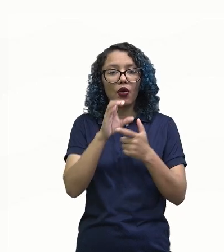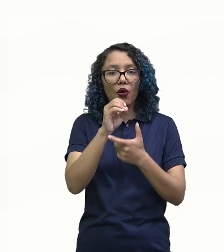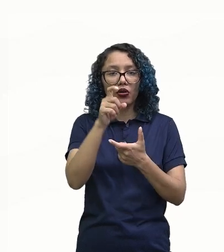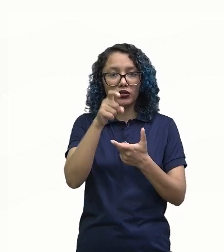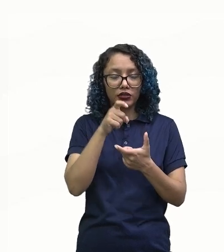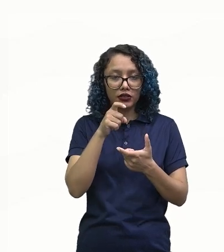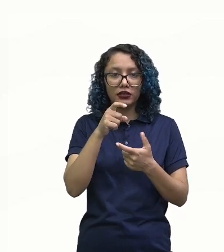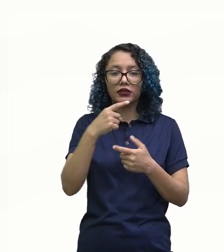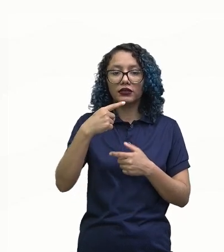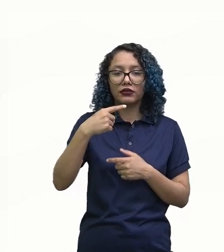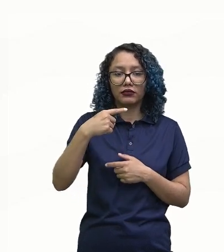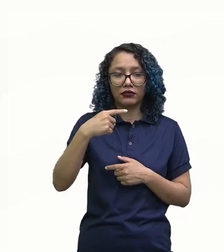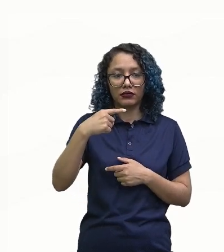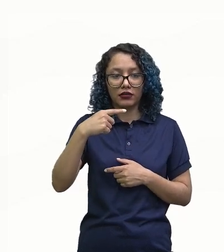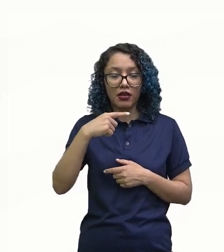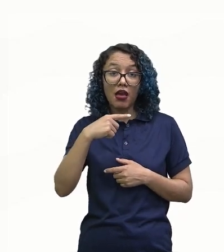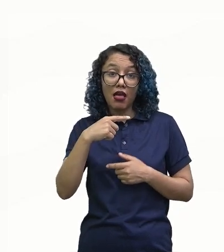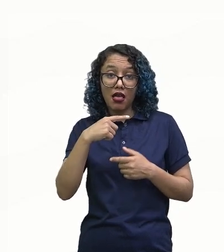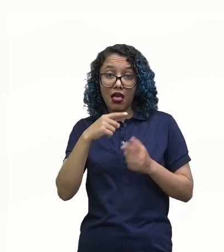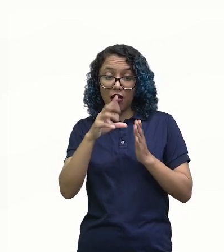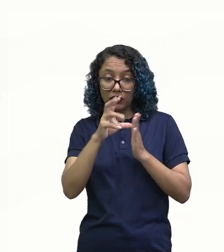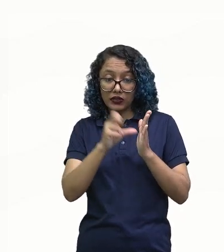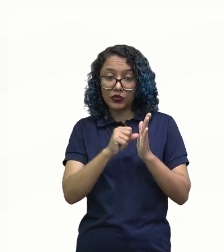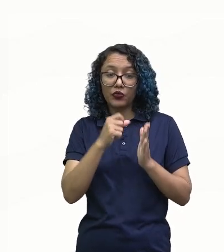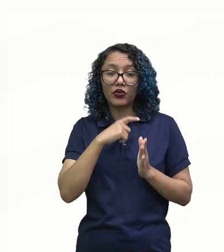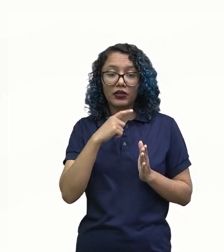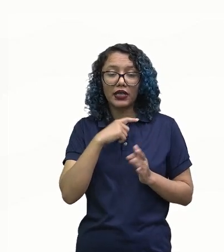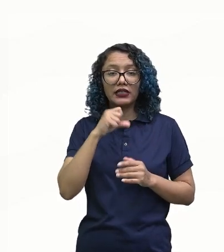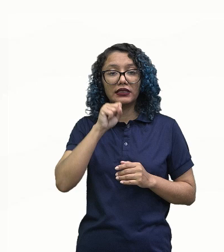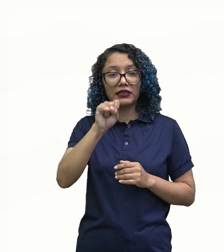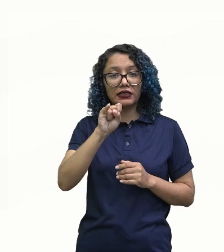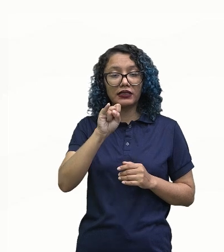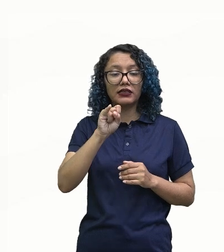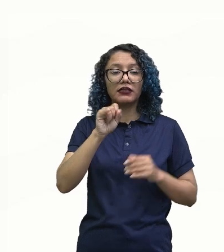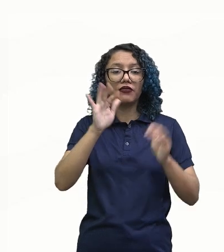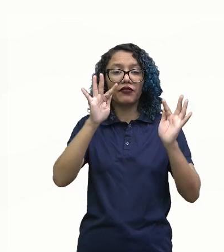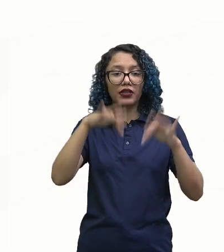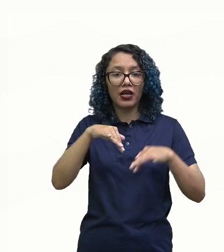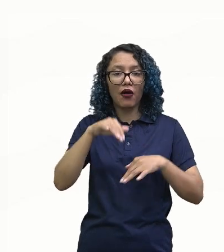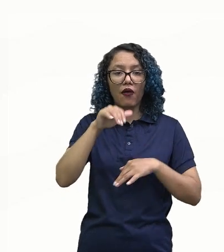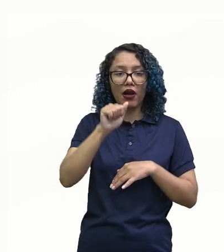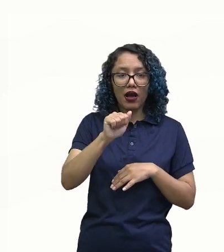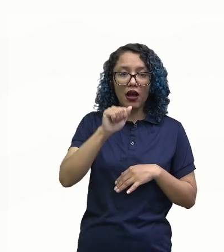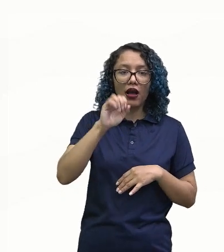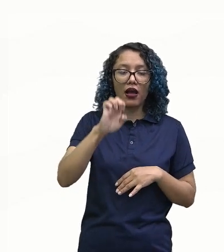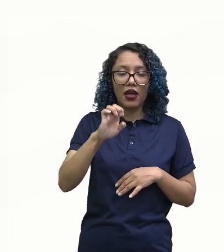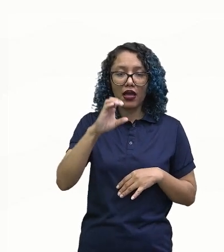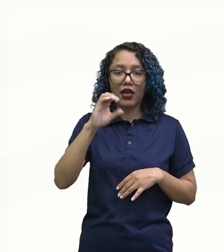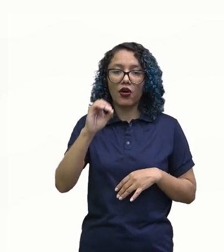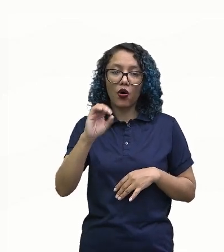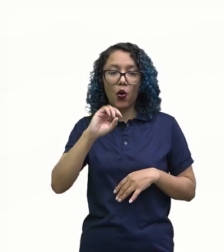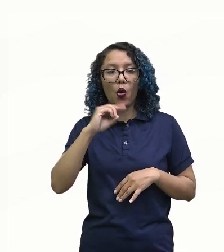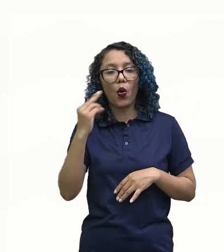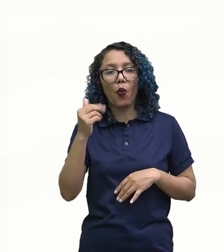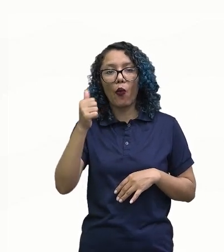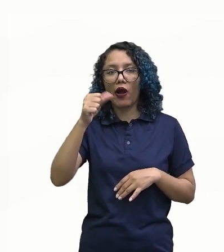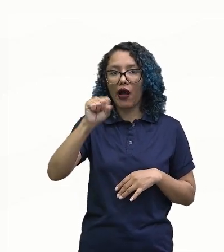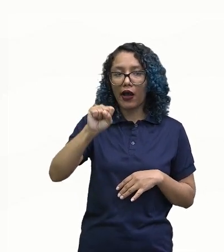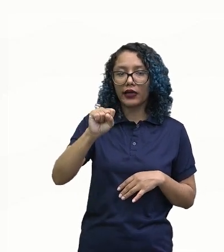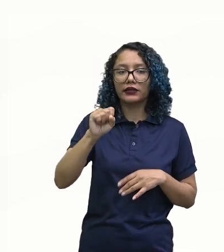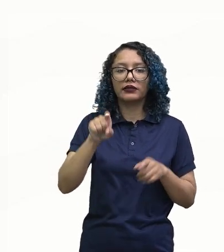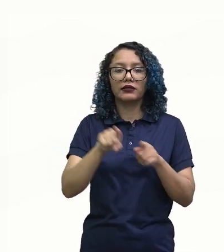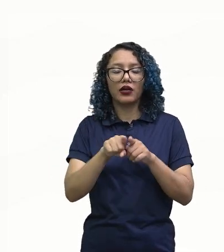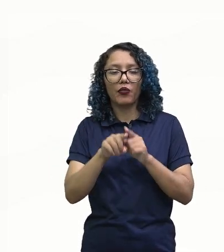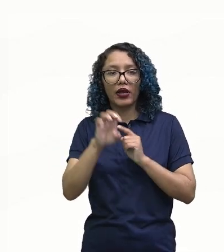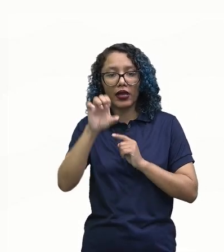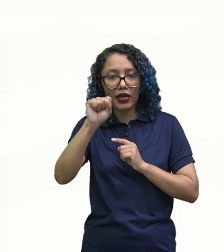acentuadas quando elas forem terminadas em AE, IO, ou AS, ES e OS, o EM